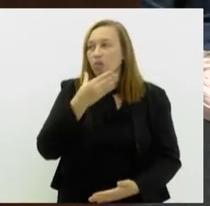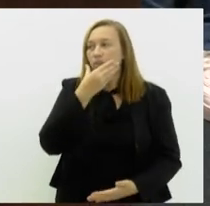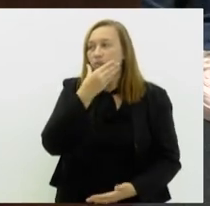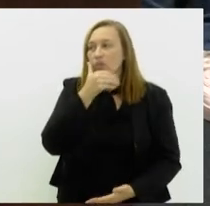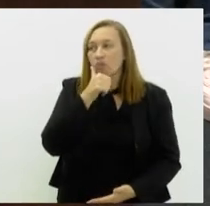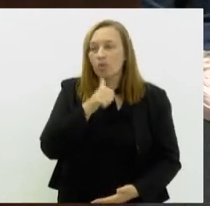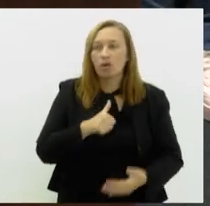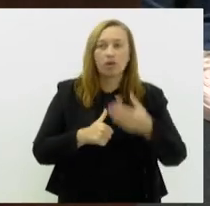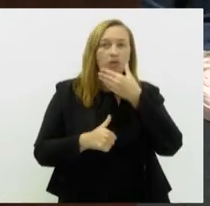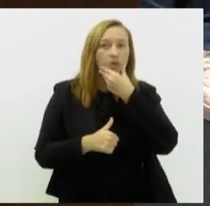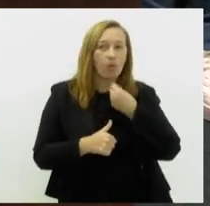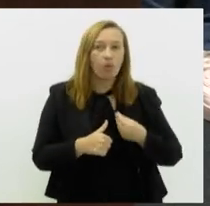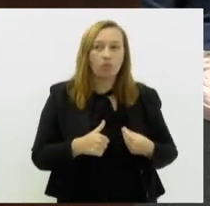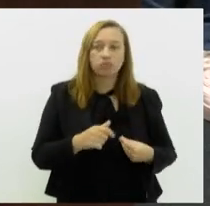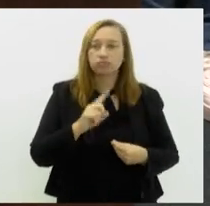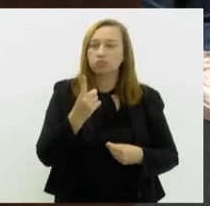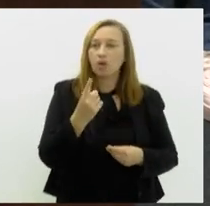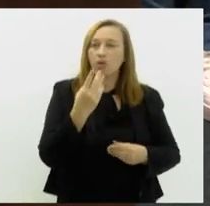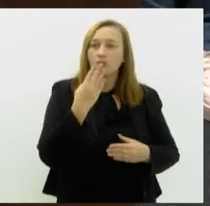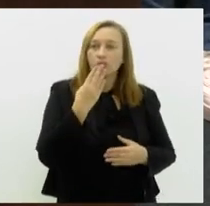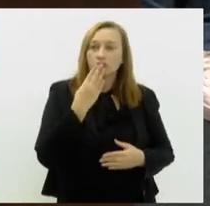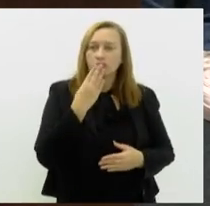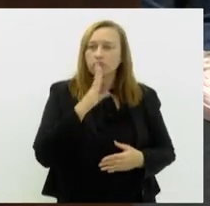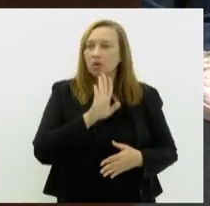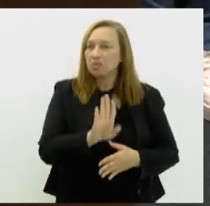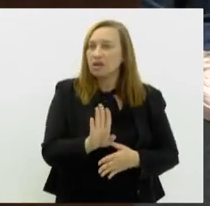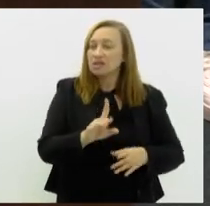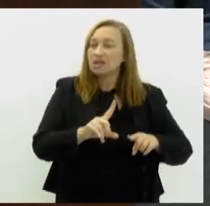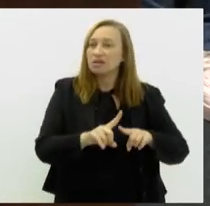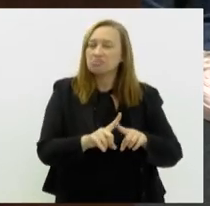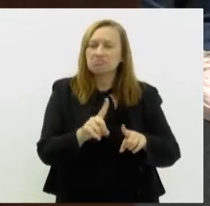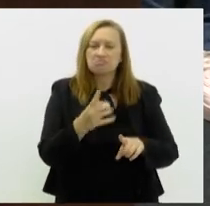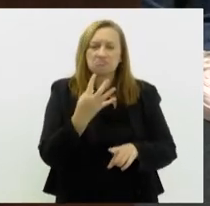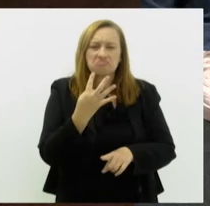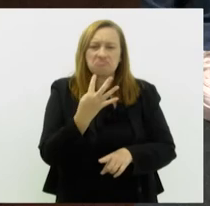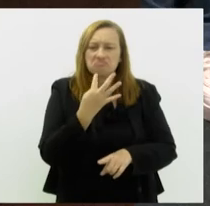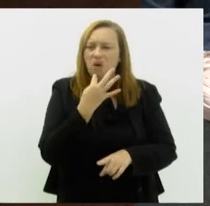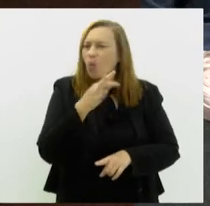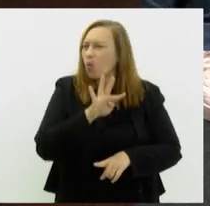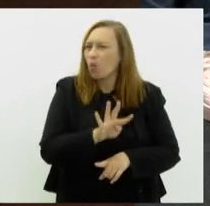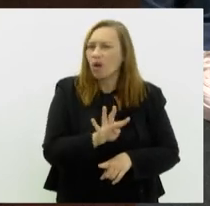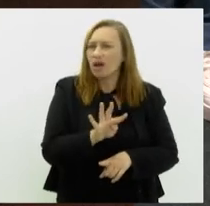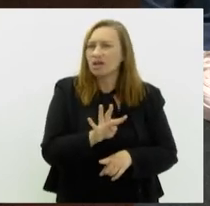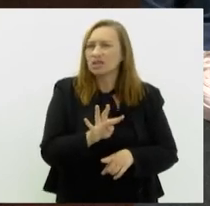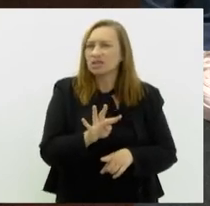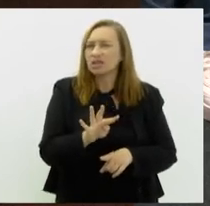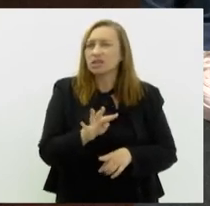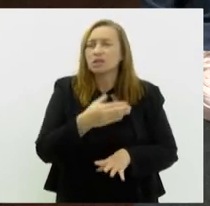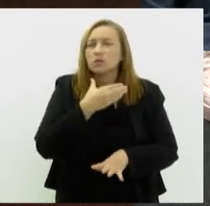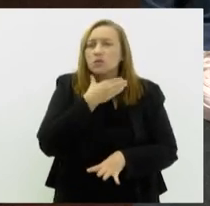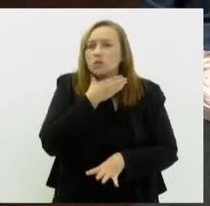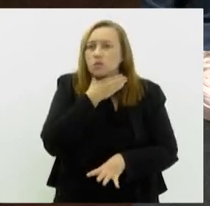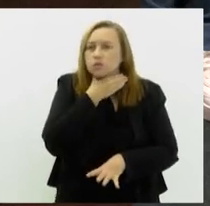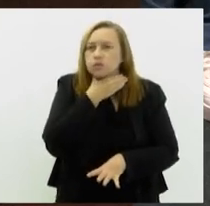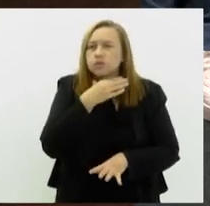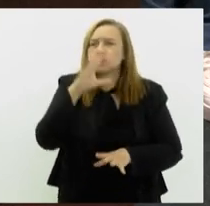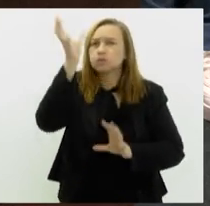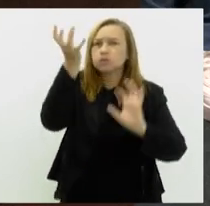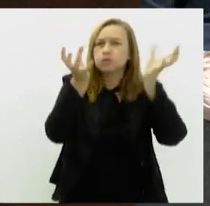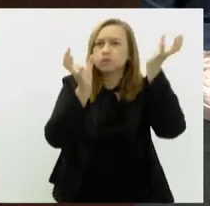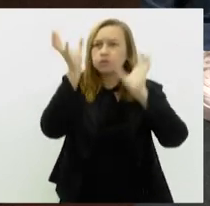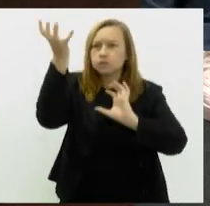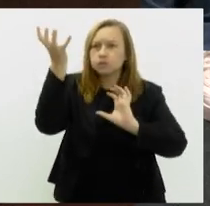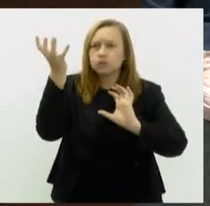se comprometem e ficam numa lógica de não reconhecer que a crise climática é de